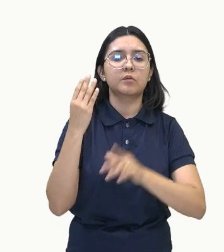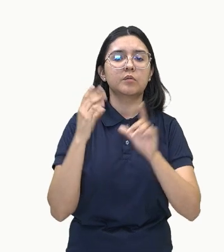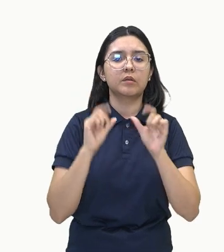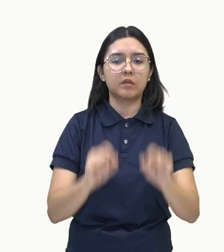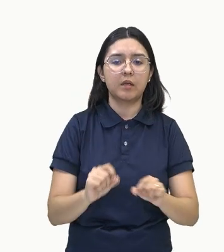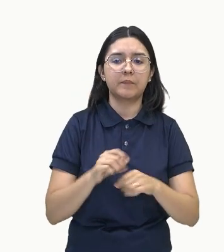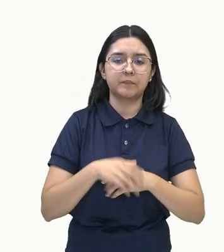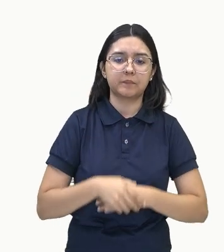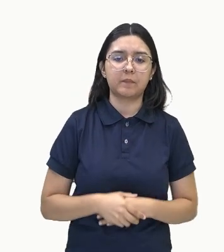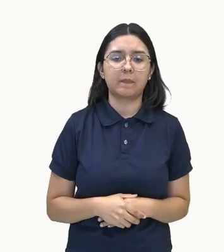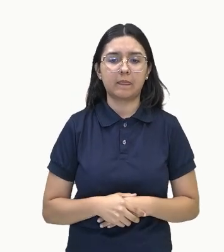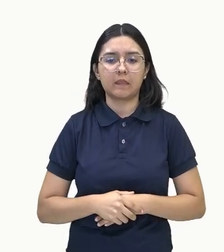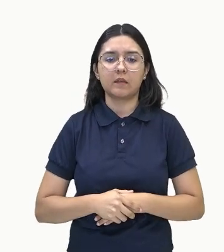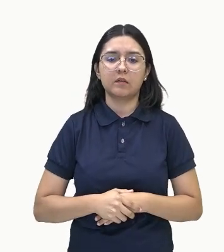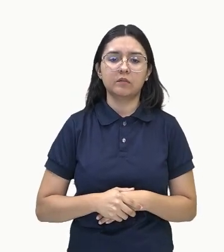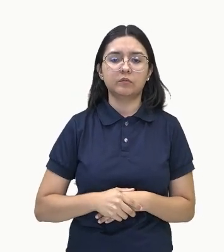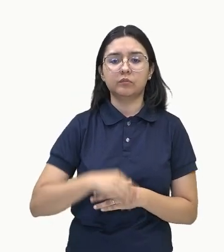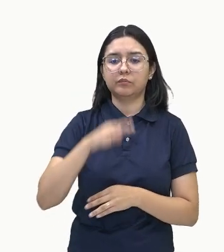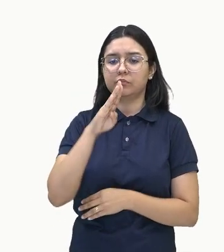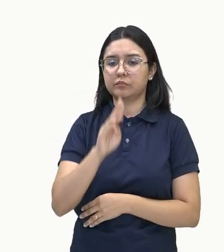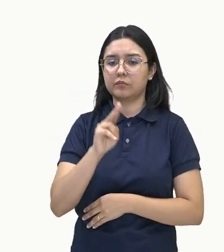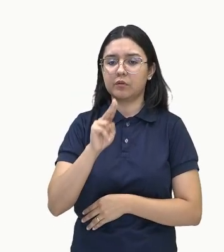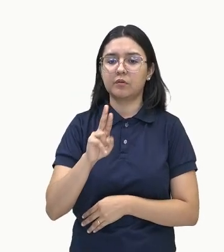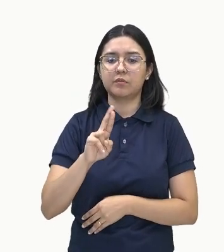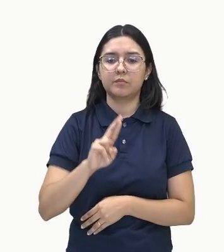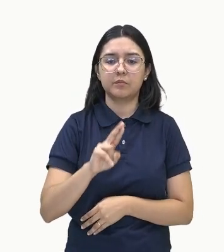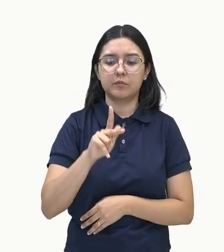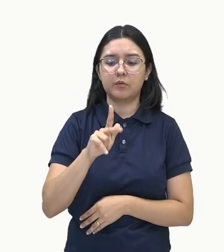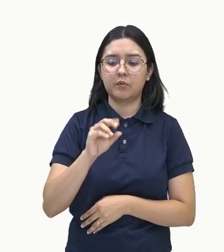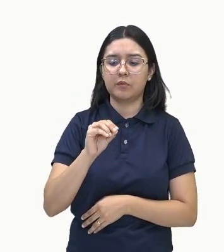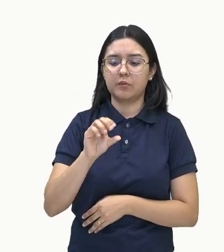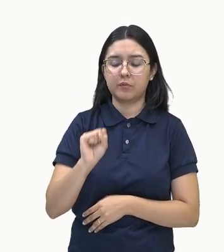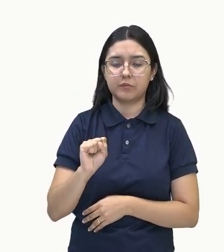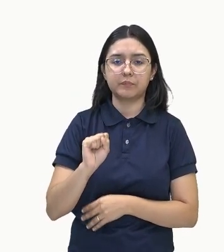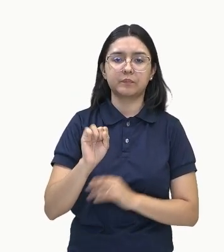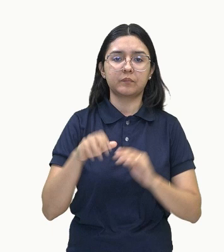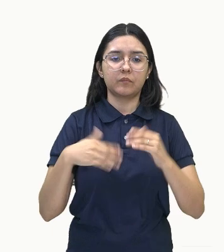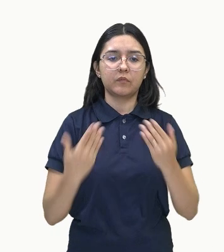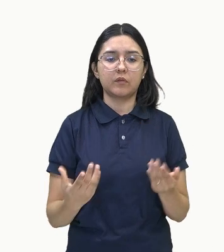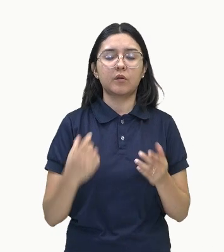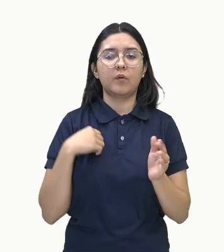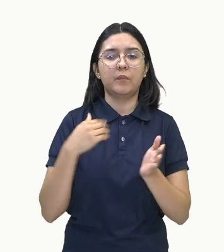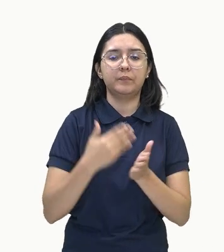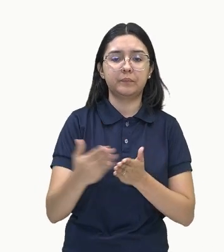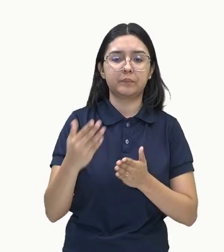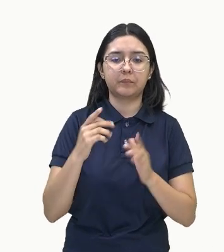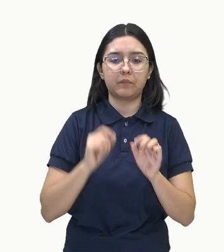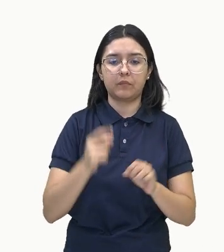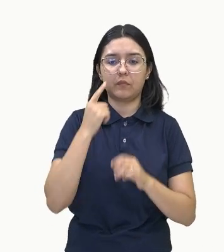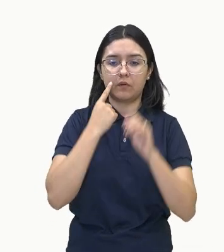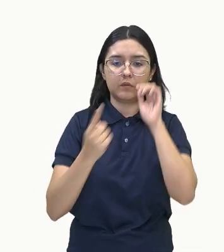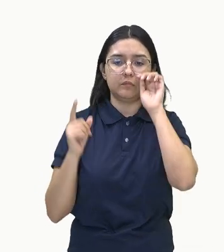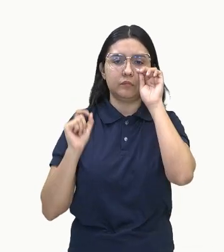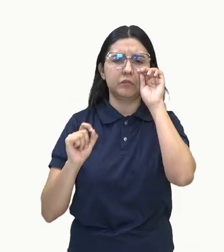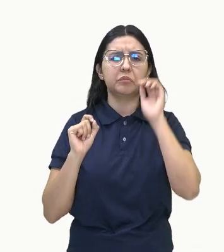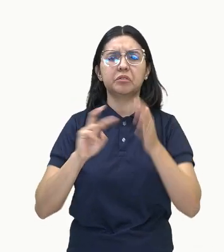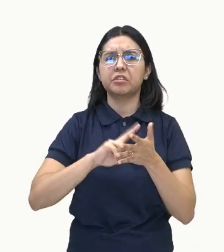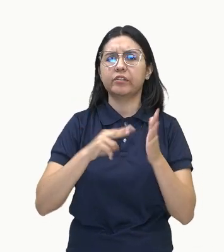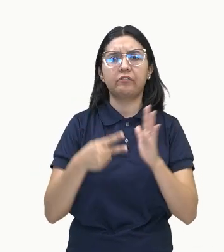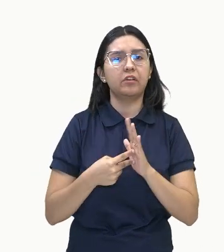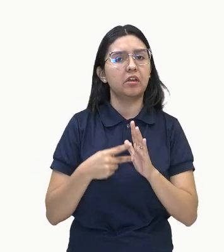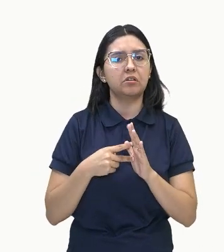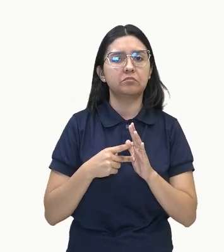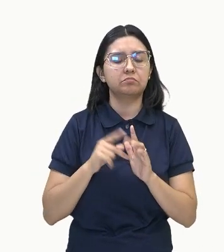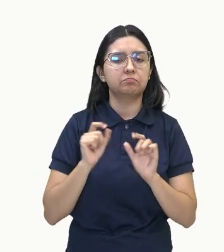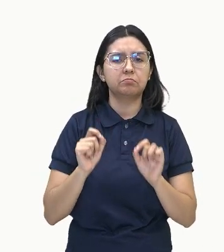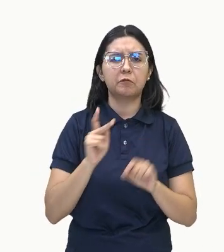Isso aqui é interessante, se eu fosse você eu tomava nota, tá, gente? Surgindo os burgos. O que eram os